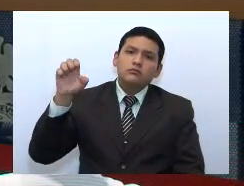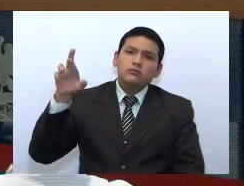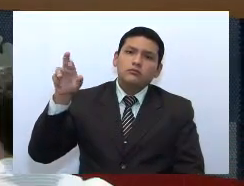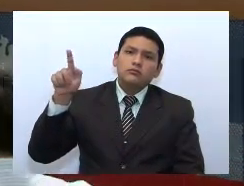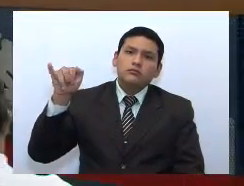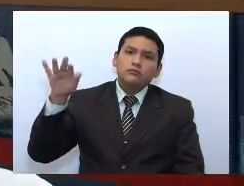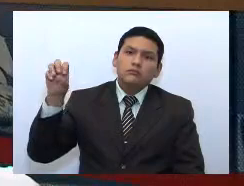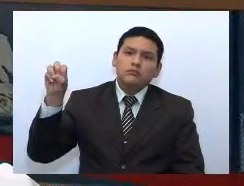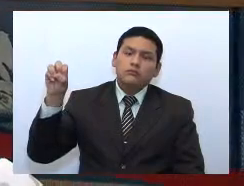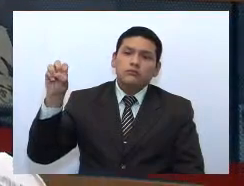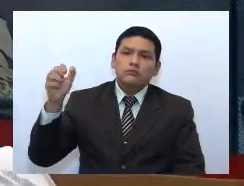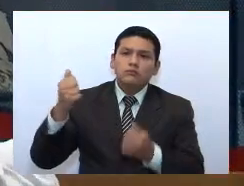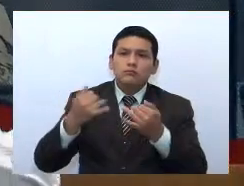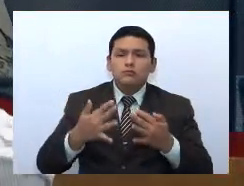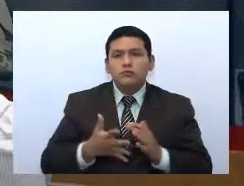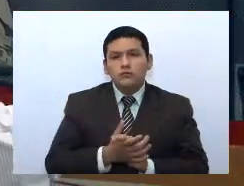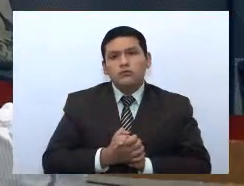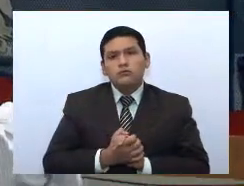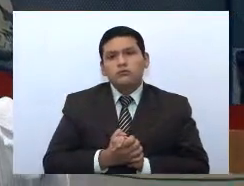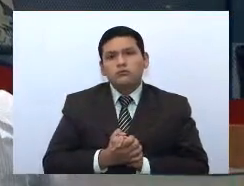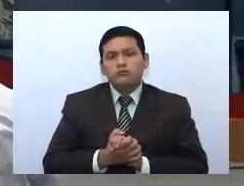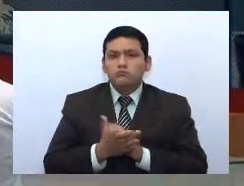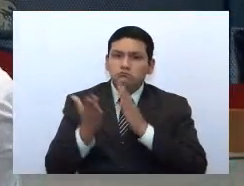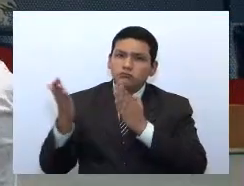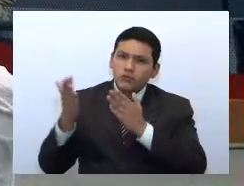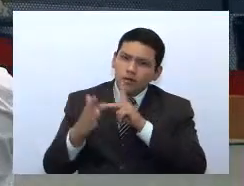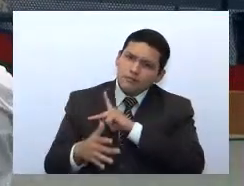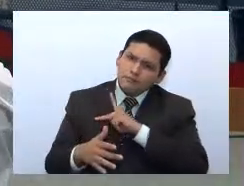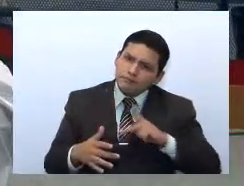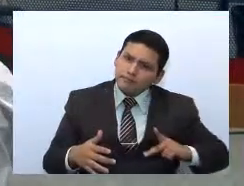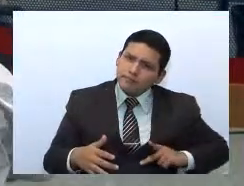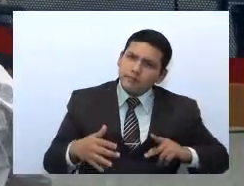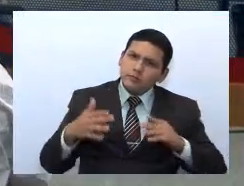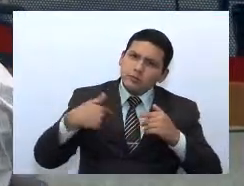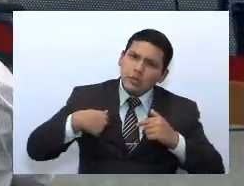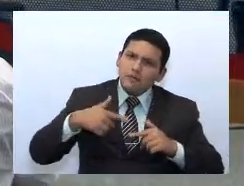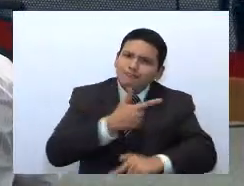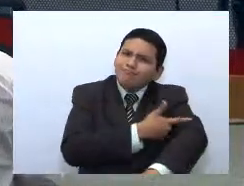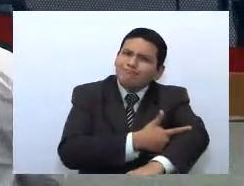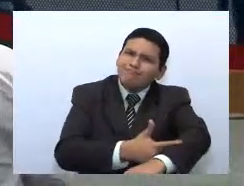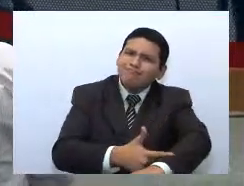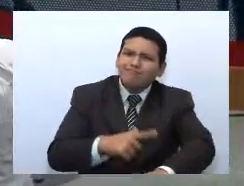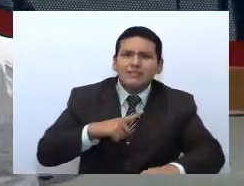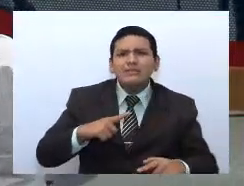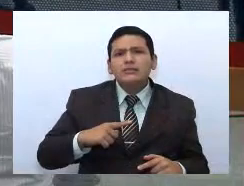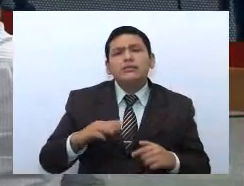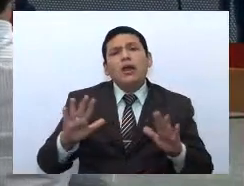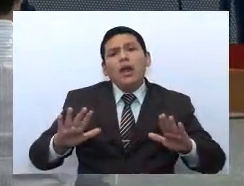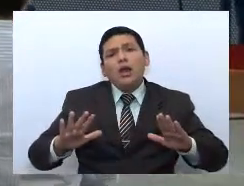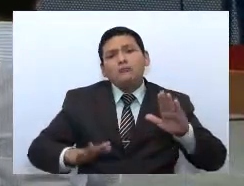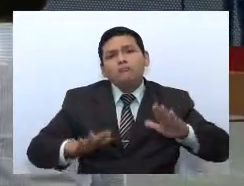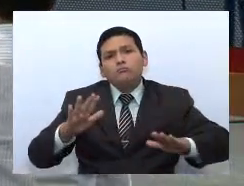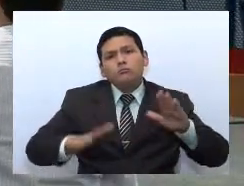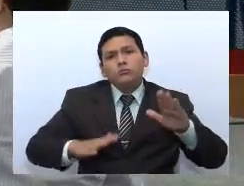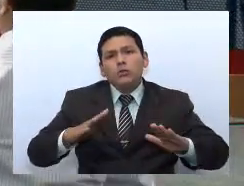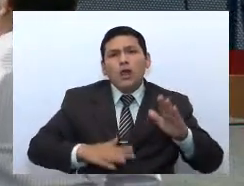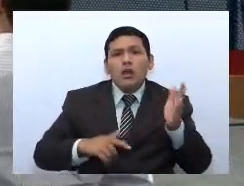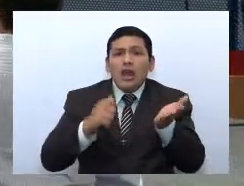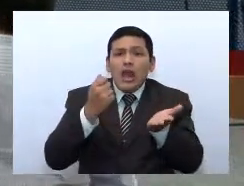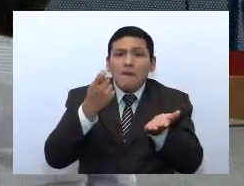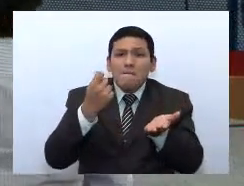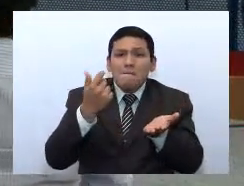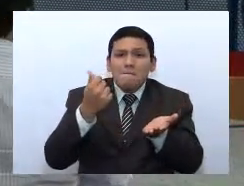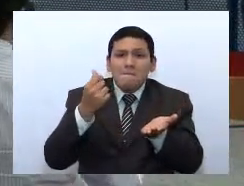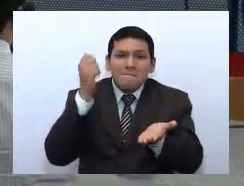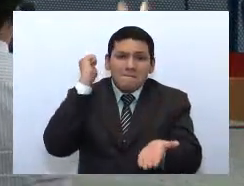Senhor presidente, eu gostaria aqui, com todo o respeito ao Wagner, meu amigo e irmão particular, mas essa fatura não pode ficar para ele, senhor